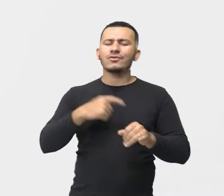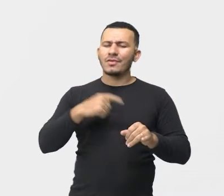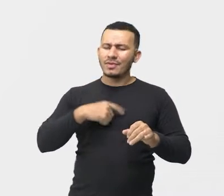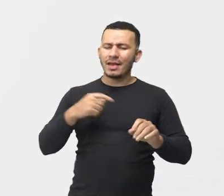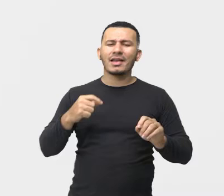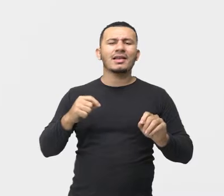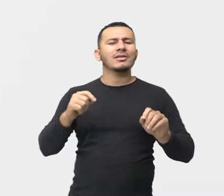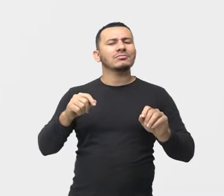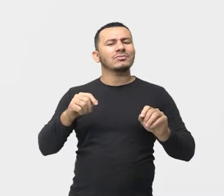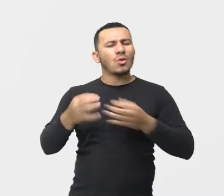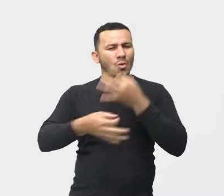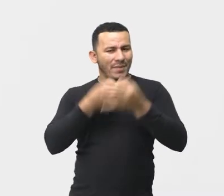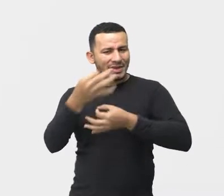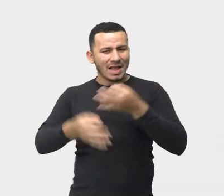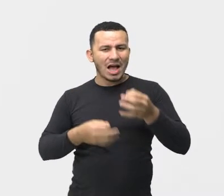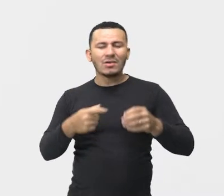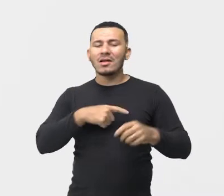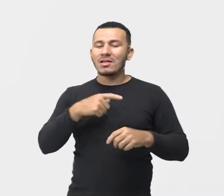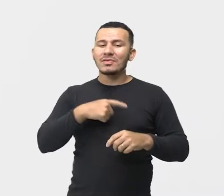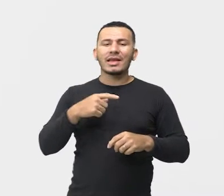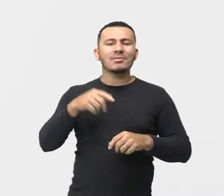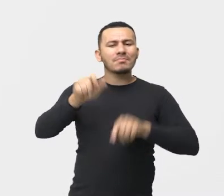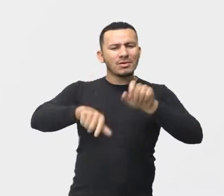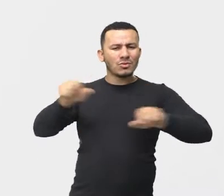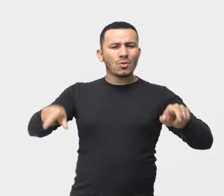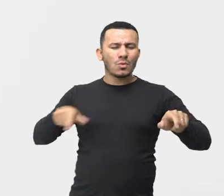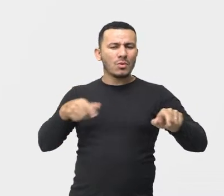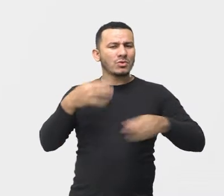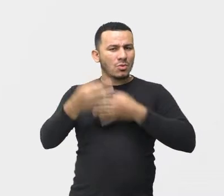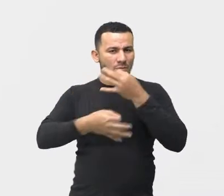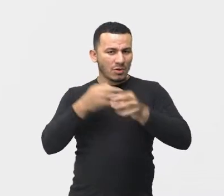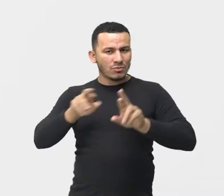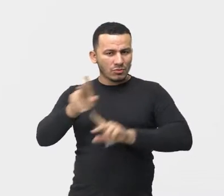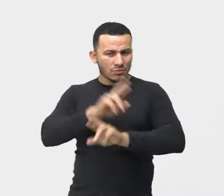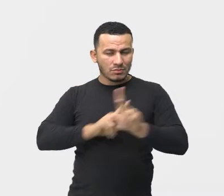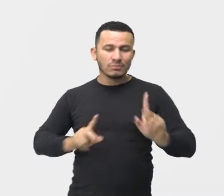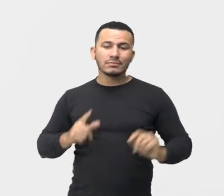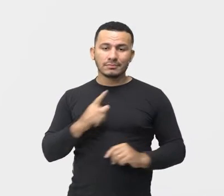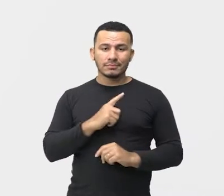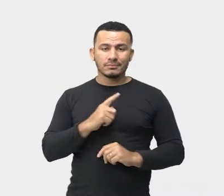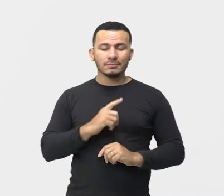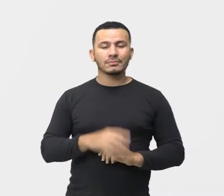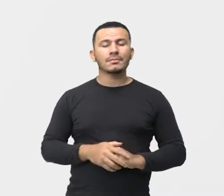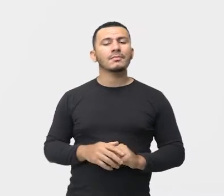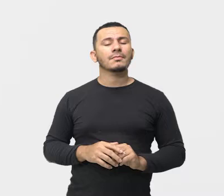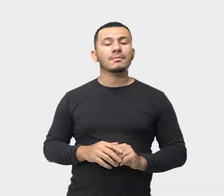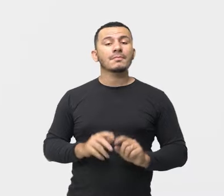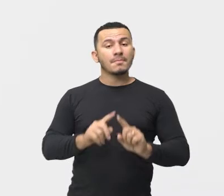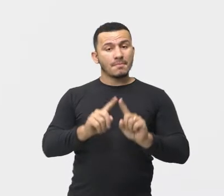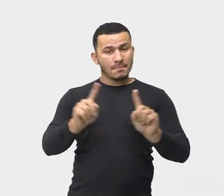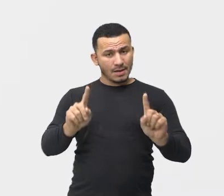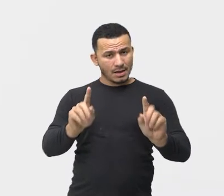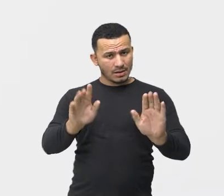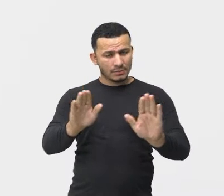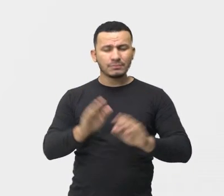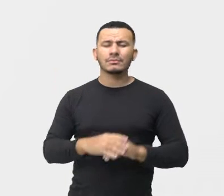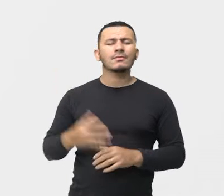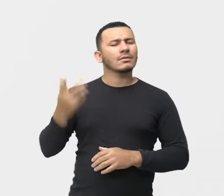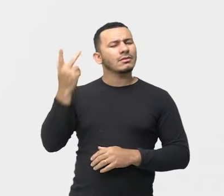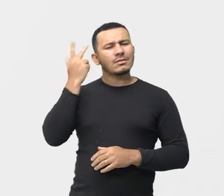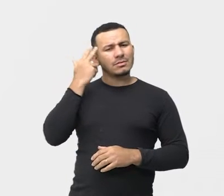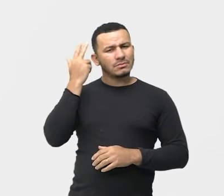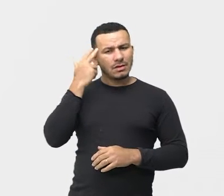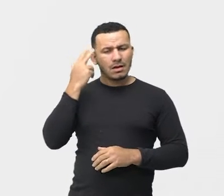esse comentário e observa uma emissão de opinião, ok? Mas é uma característica bem